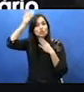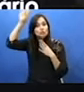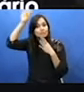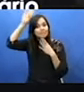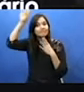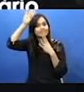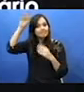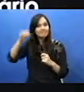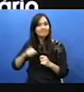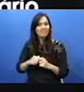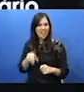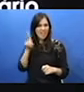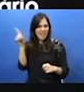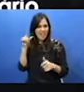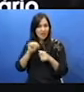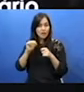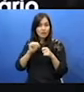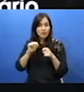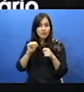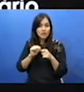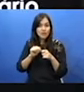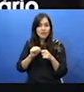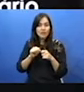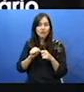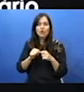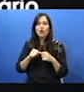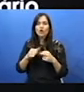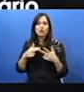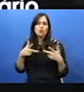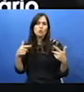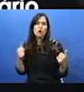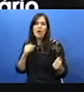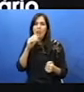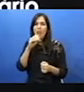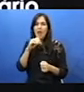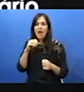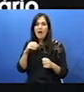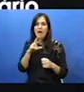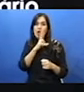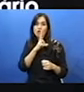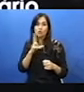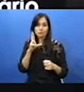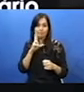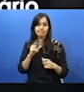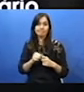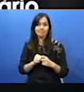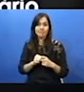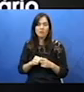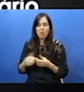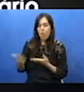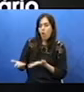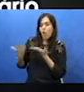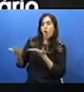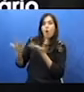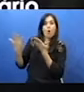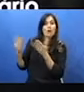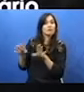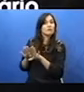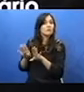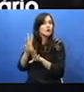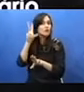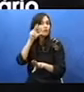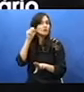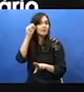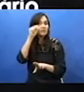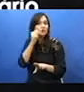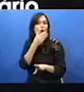Central. Era usado em rituais religiosos como o objetivo de purificar, contemplar, proteger e fortalecer os